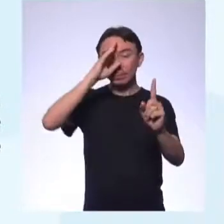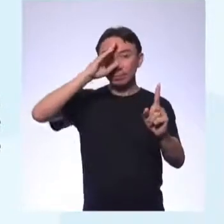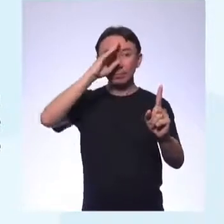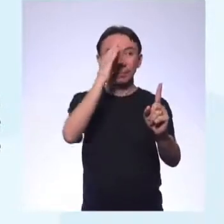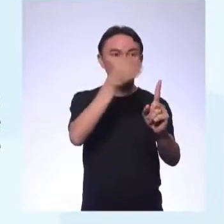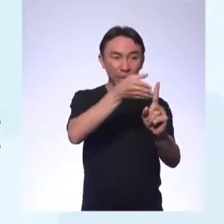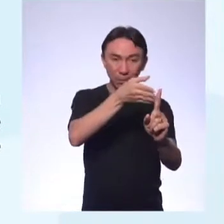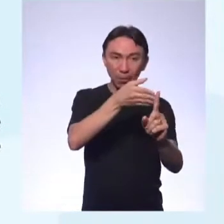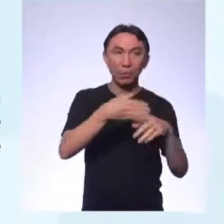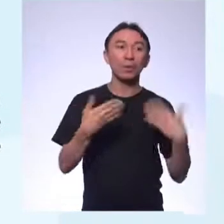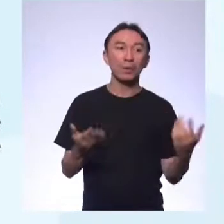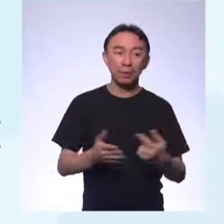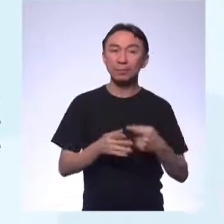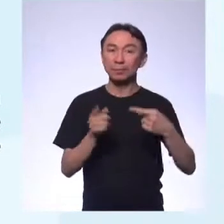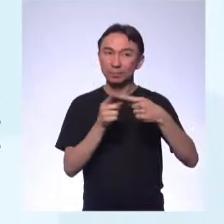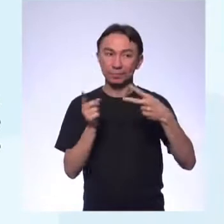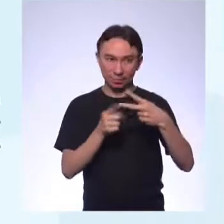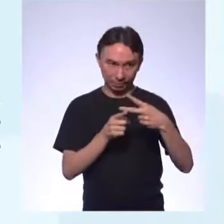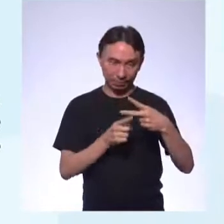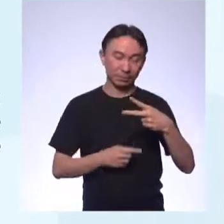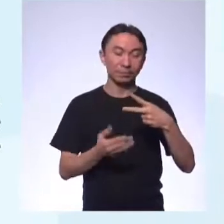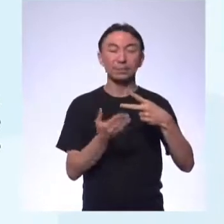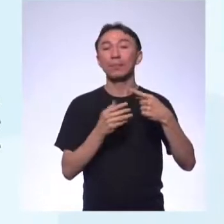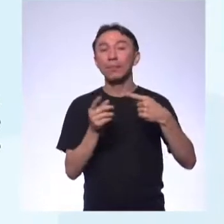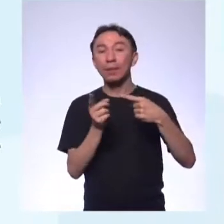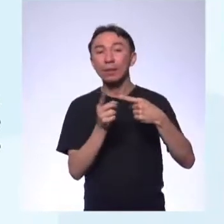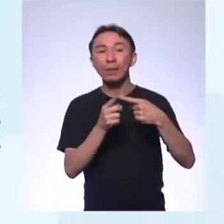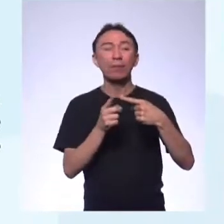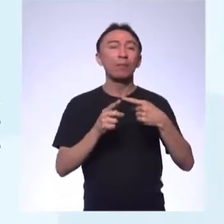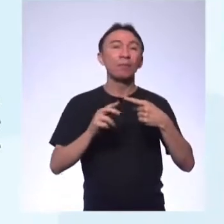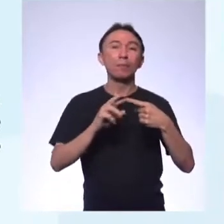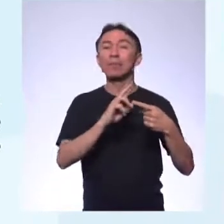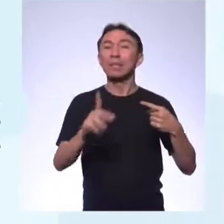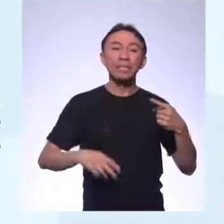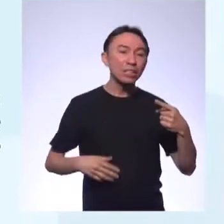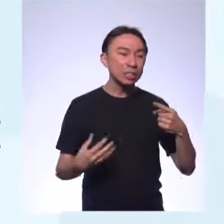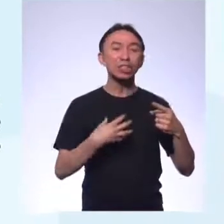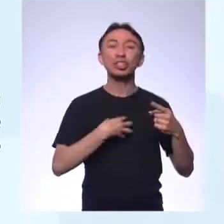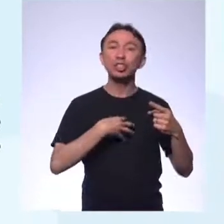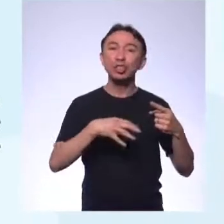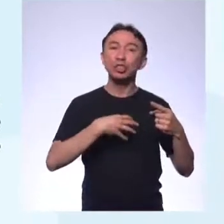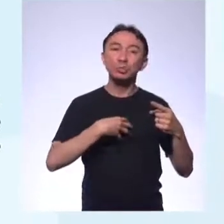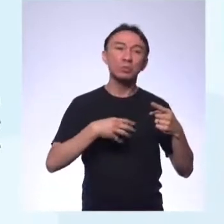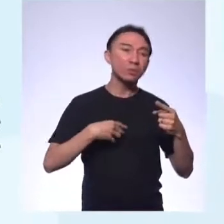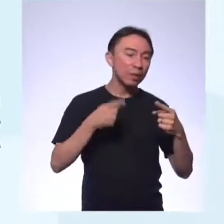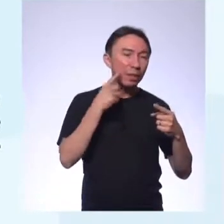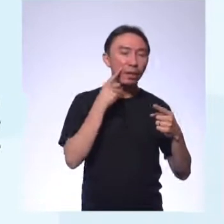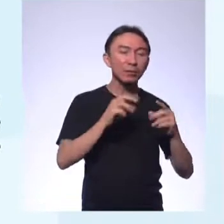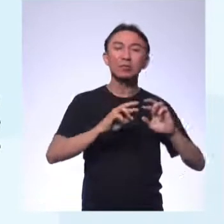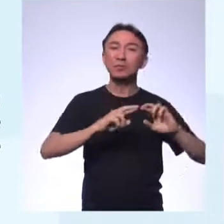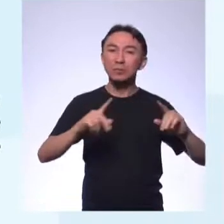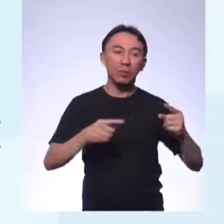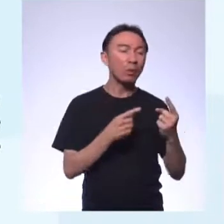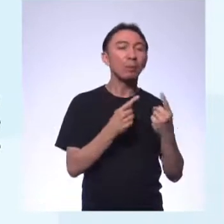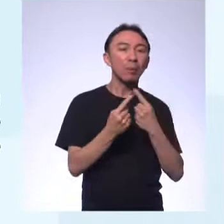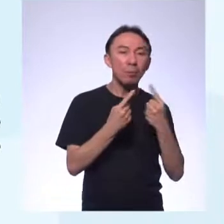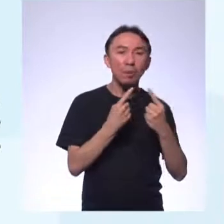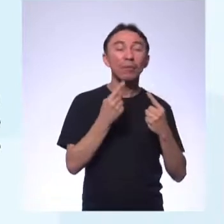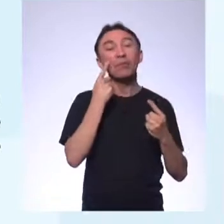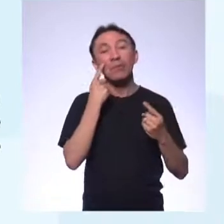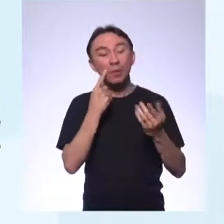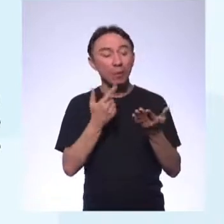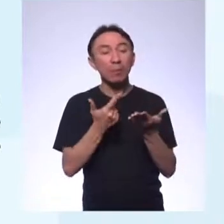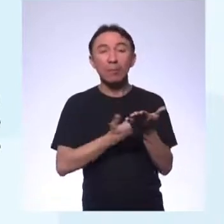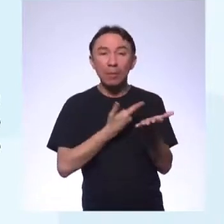Objetivos da aula: analisar recursos estilísticos usados na prosa para reconhecer a literatura em